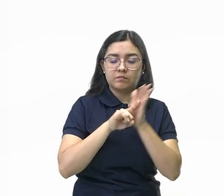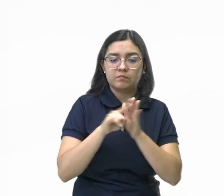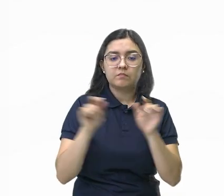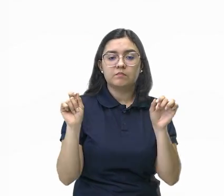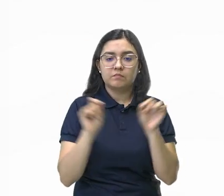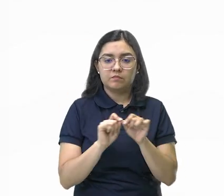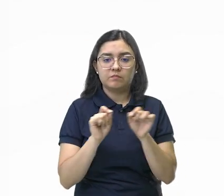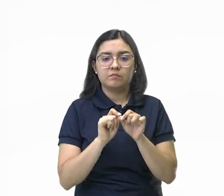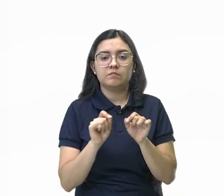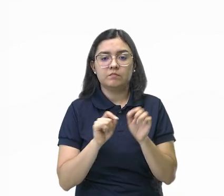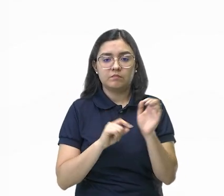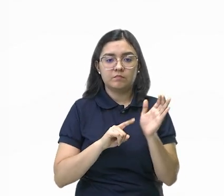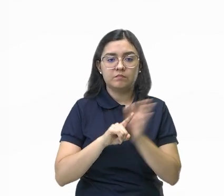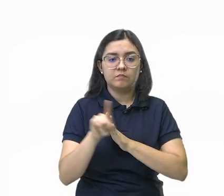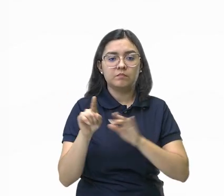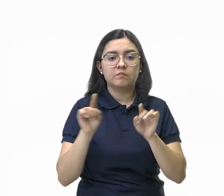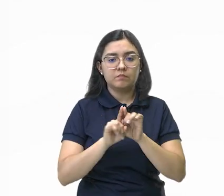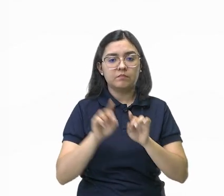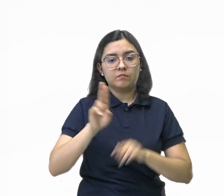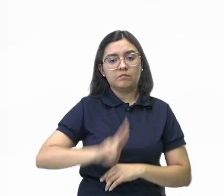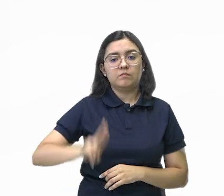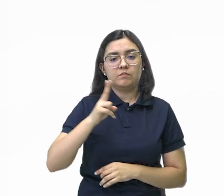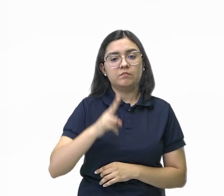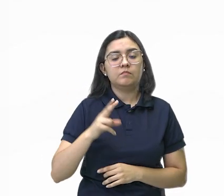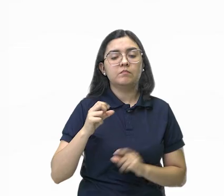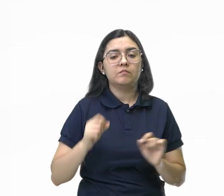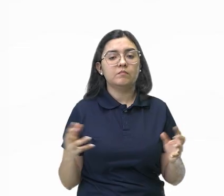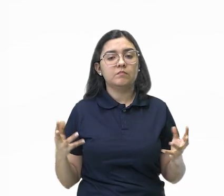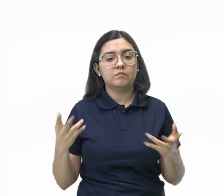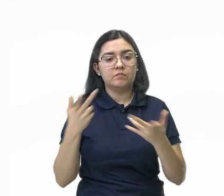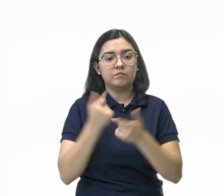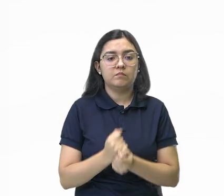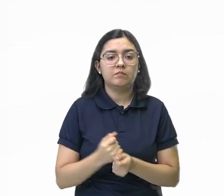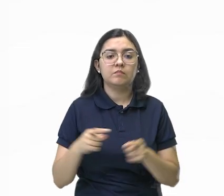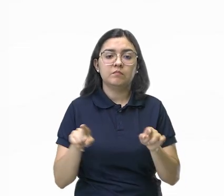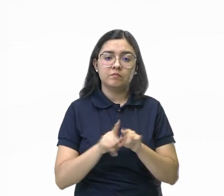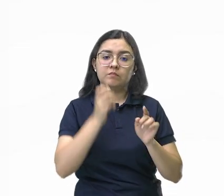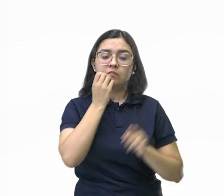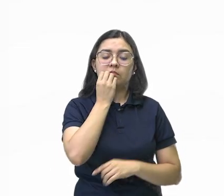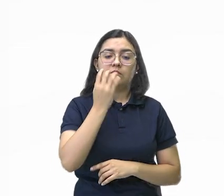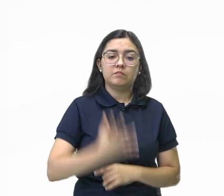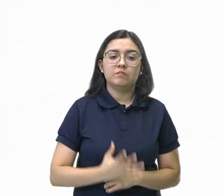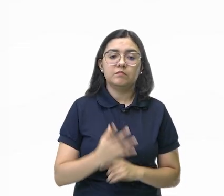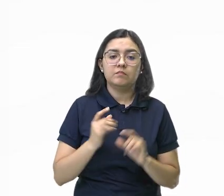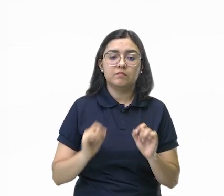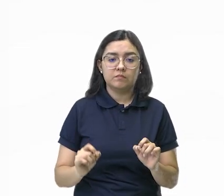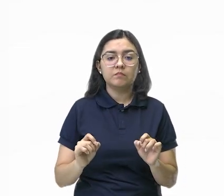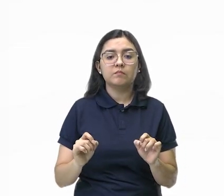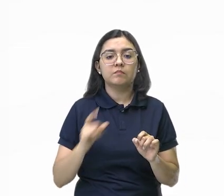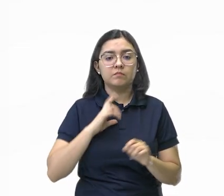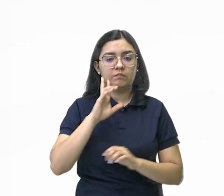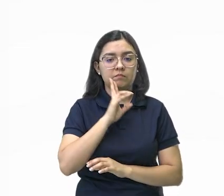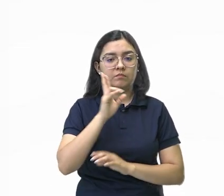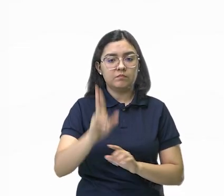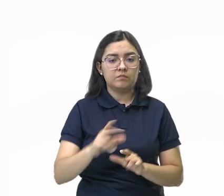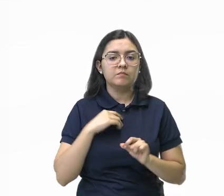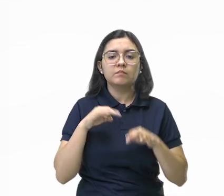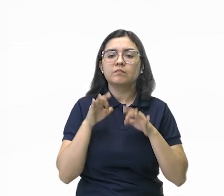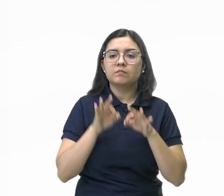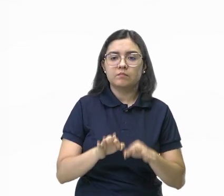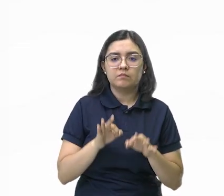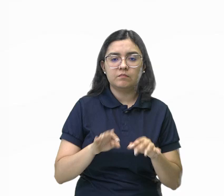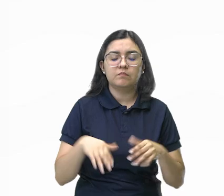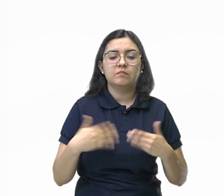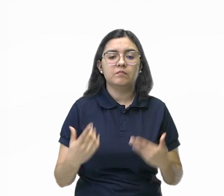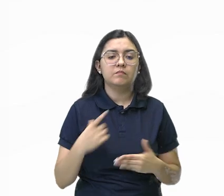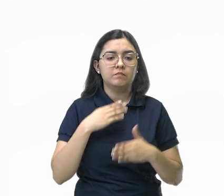do questionário, e esse é o uso qualitativo. E as vantagens do uso dessa técnica são resultados mais robustos.